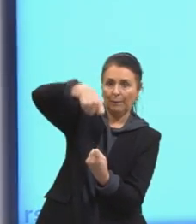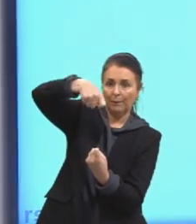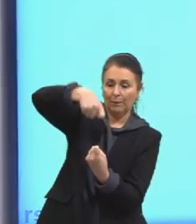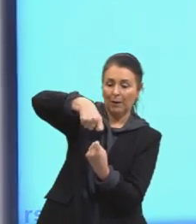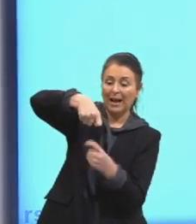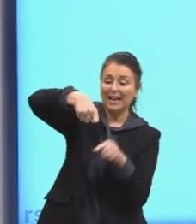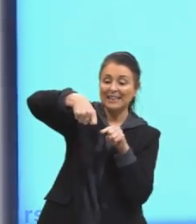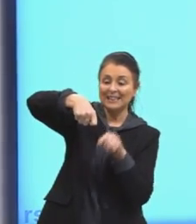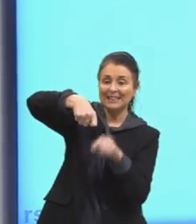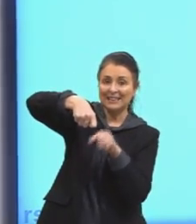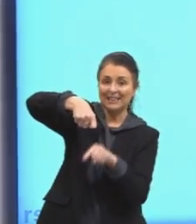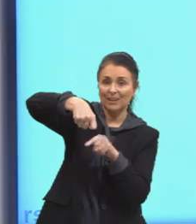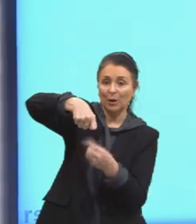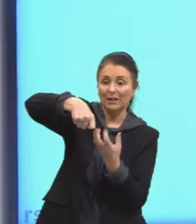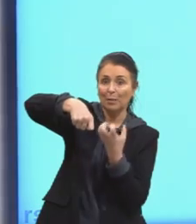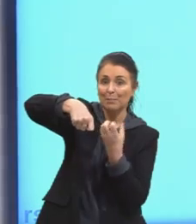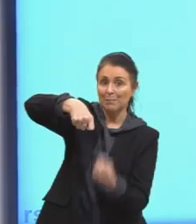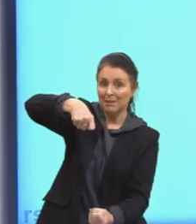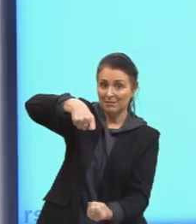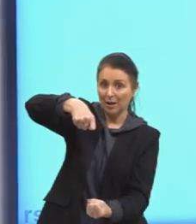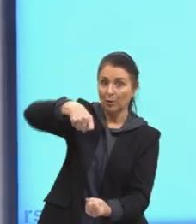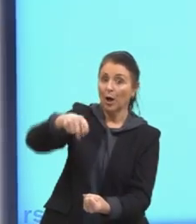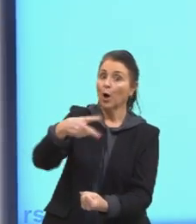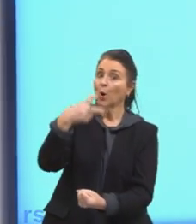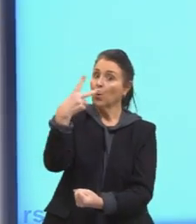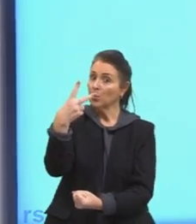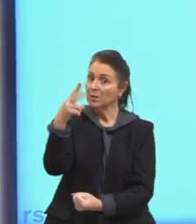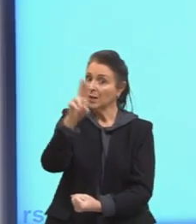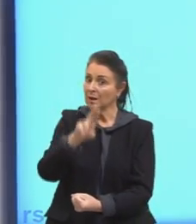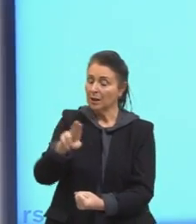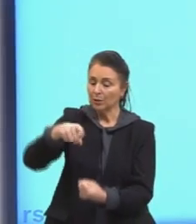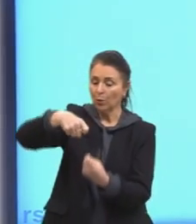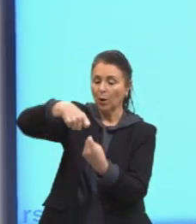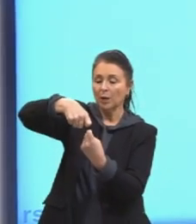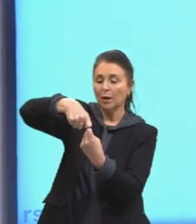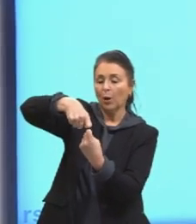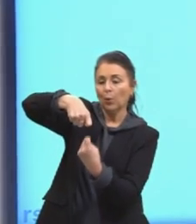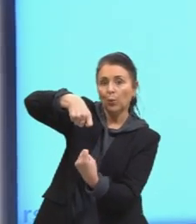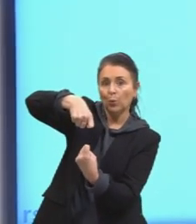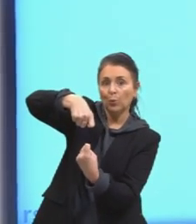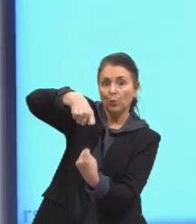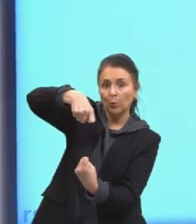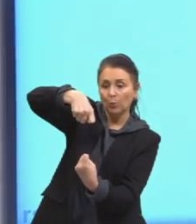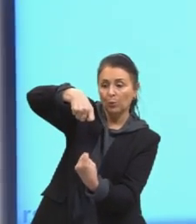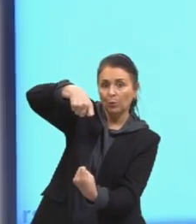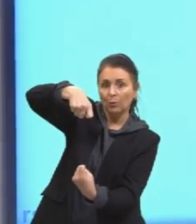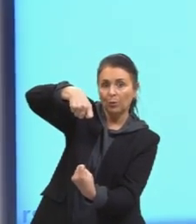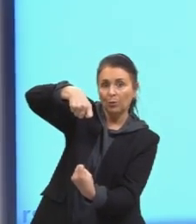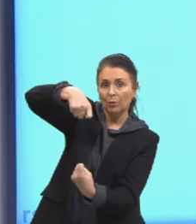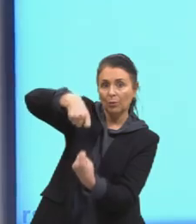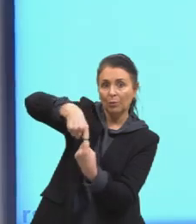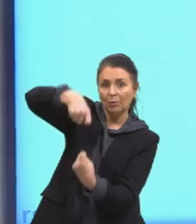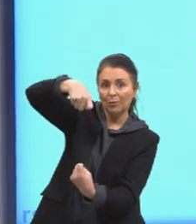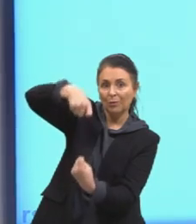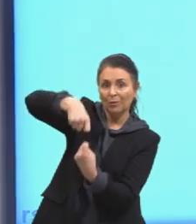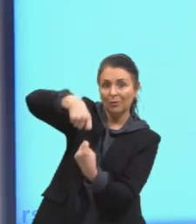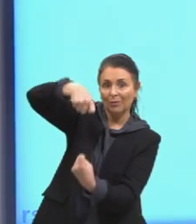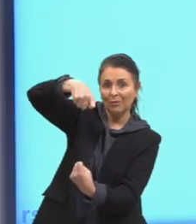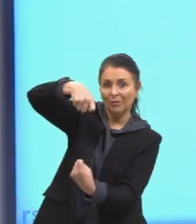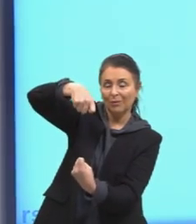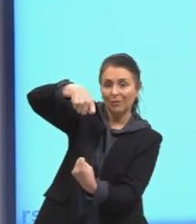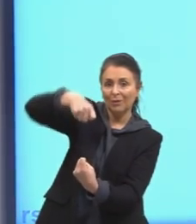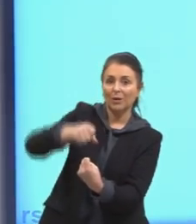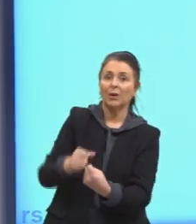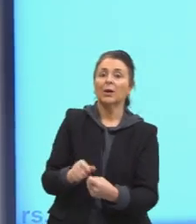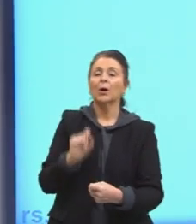mola aqui a gente coloca dois ela aumenta mas ela vai ficando cada vez mais estendida né mas mais larga né